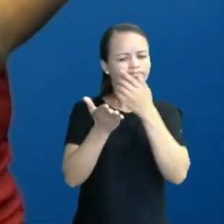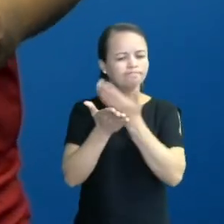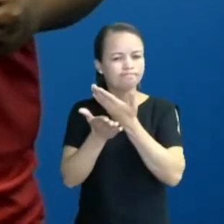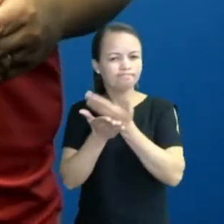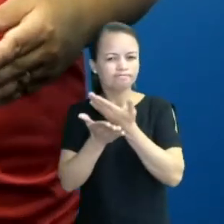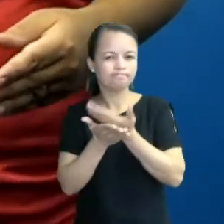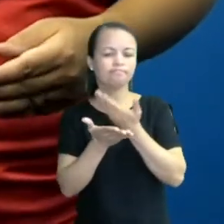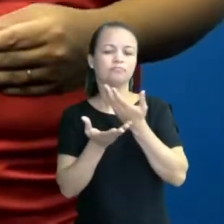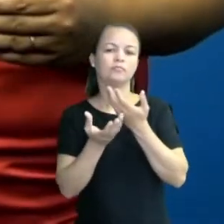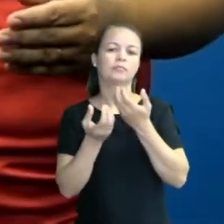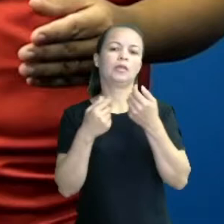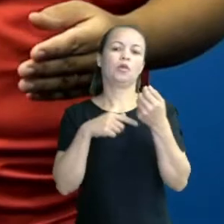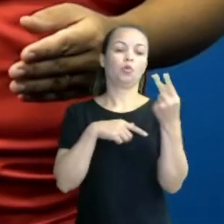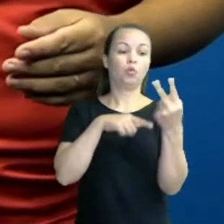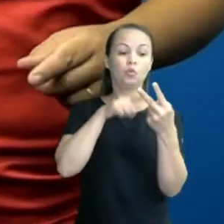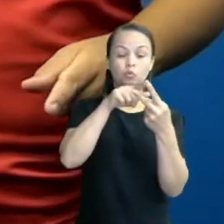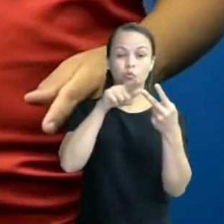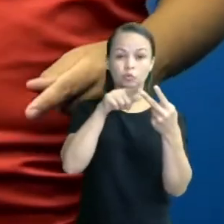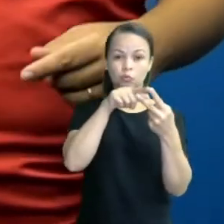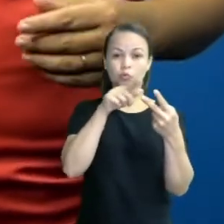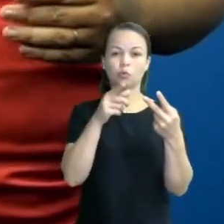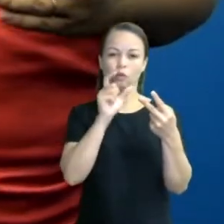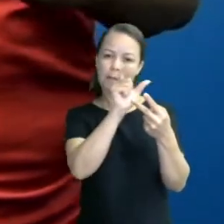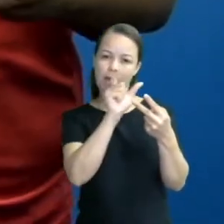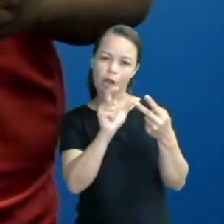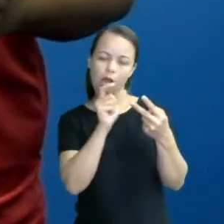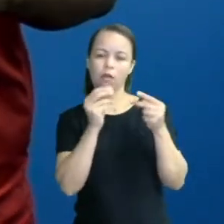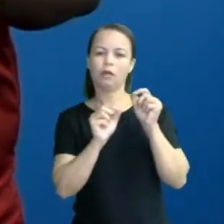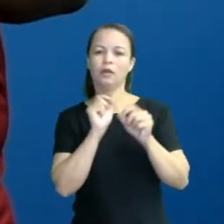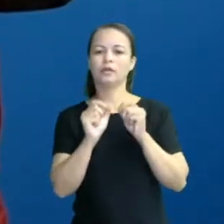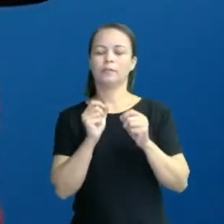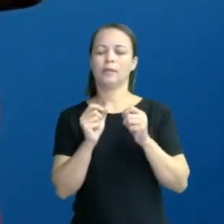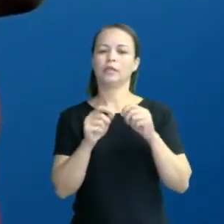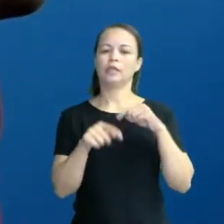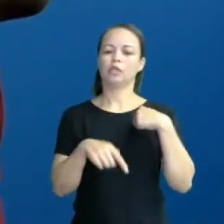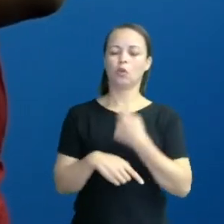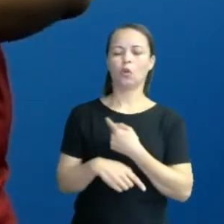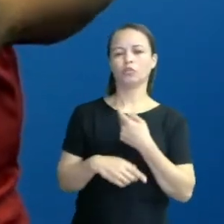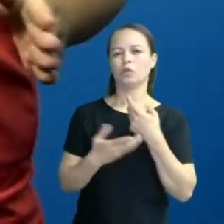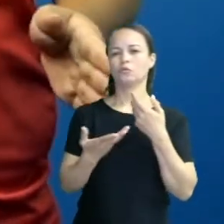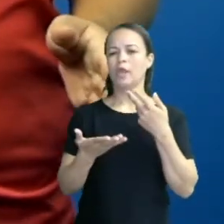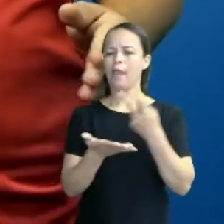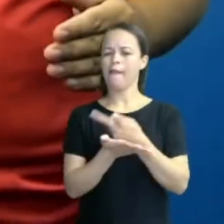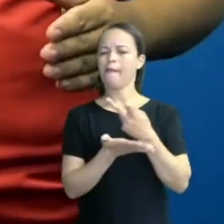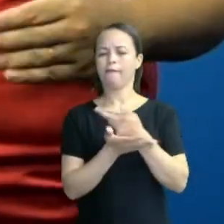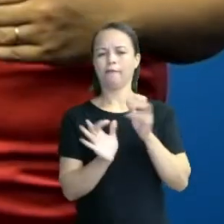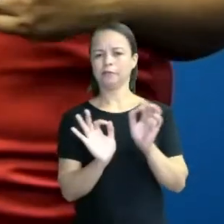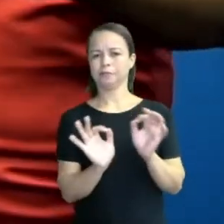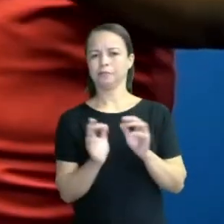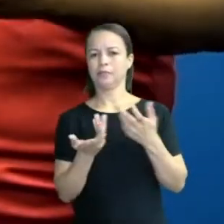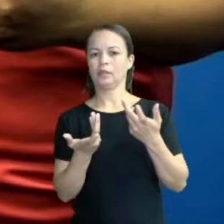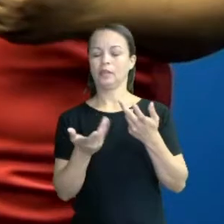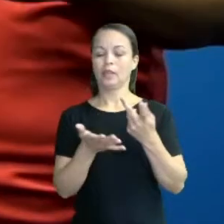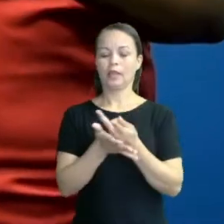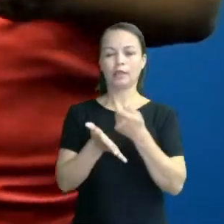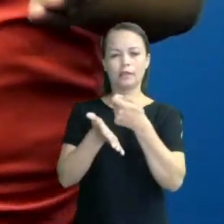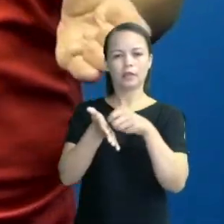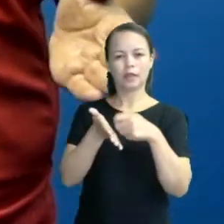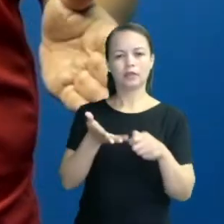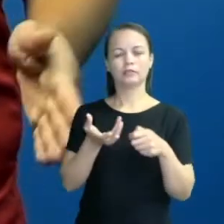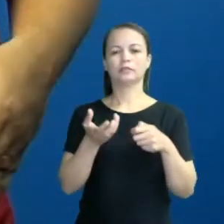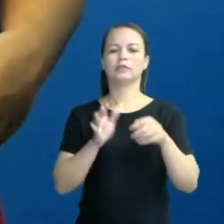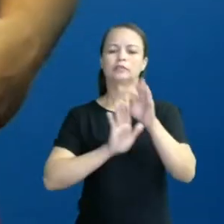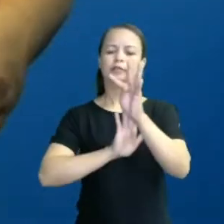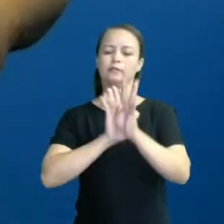estudar os homônimos e parônimos para que a gente não venha cometer erros que podem ser grafados em